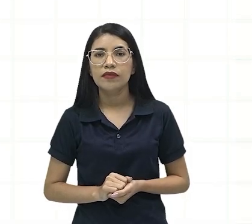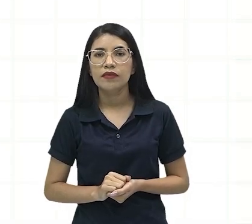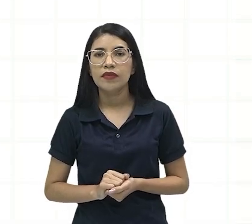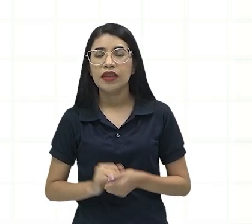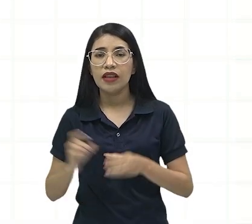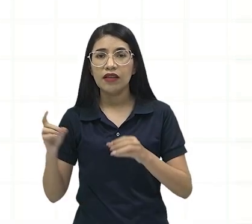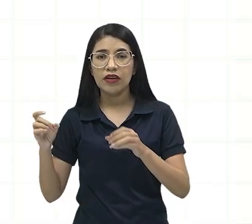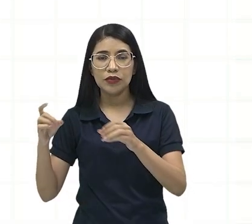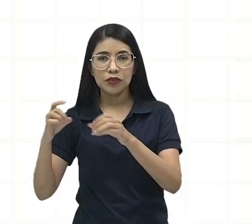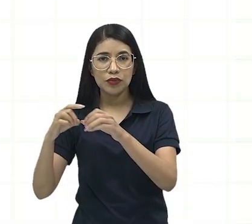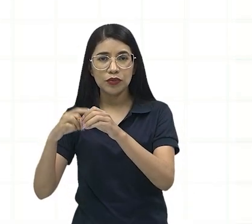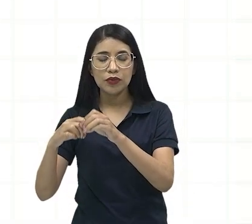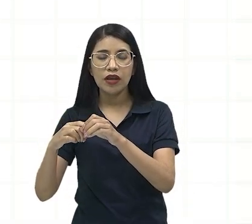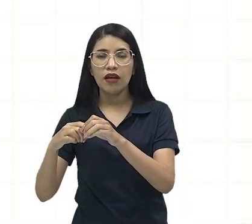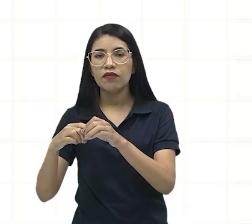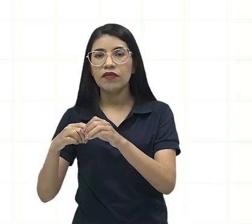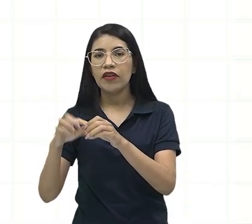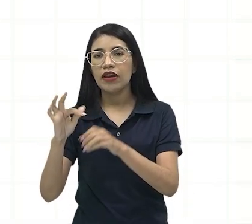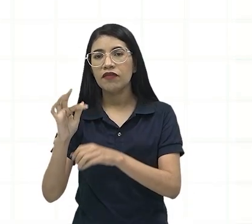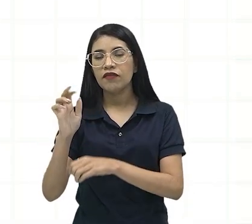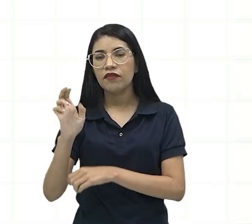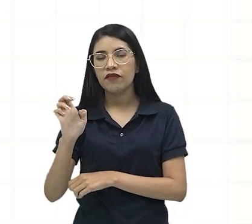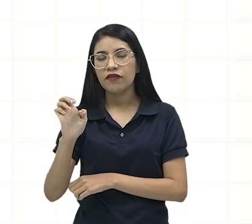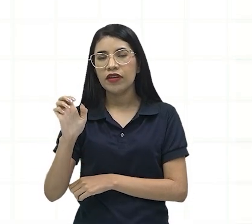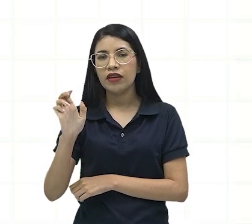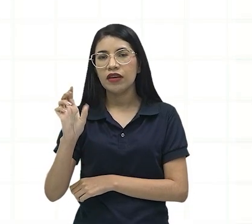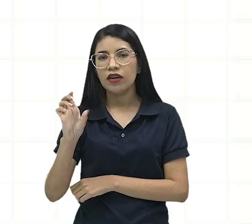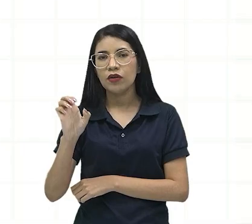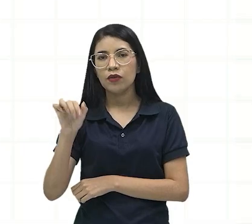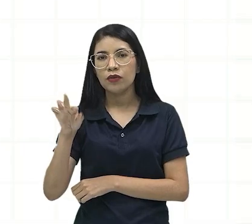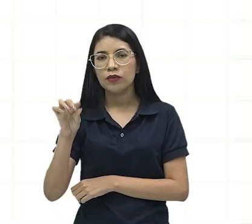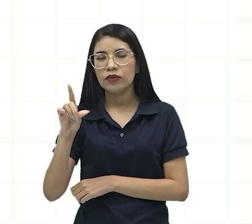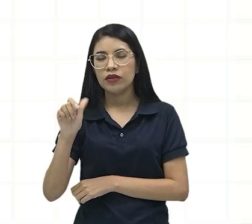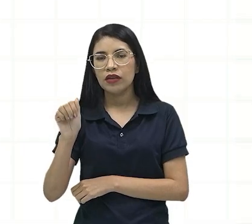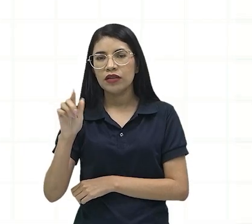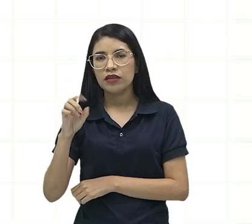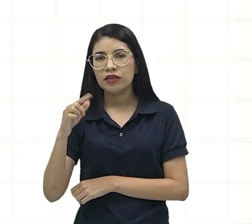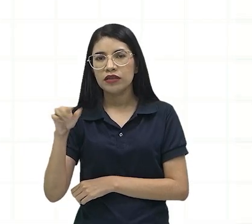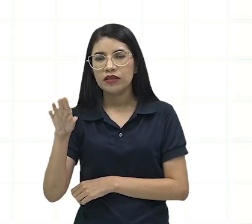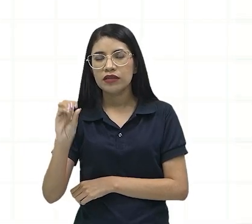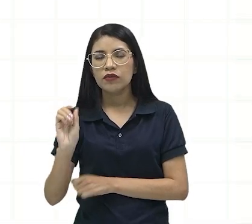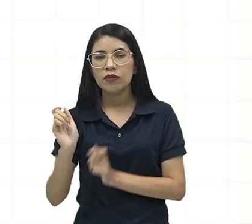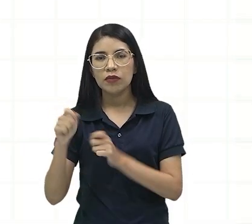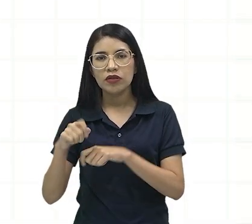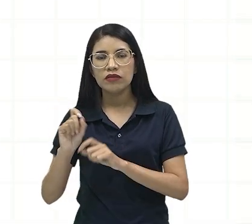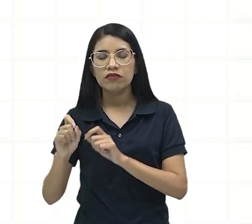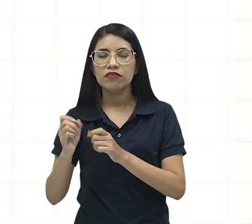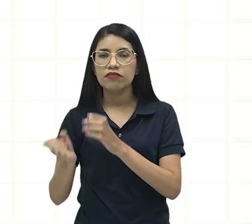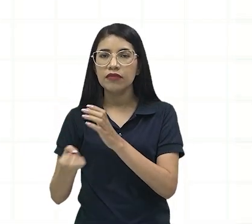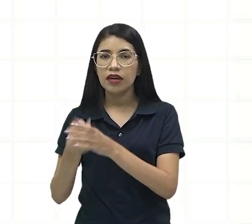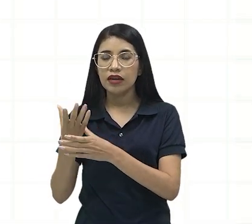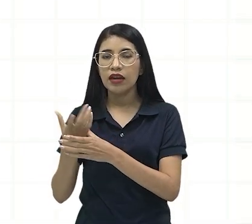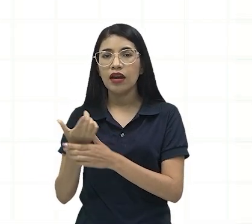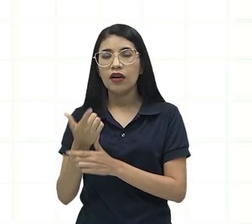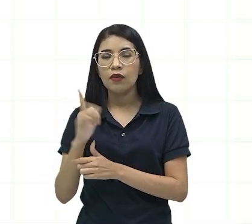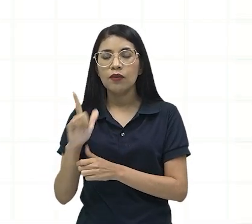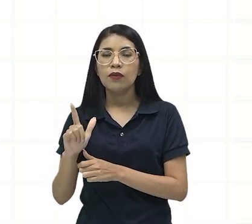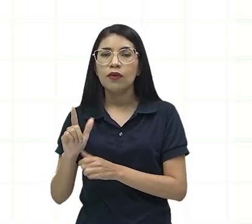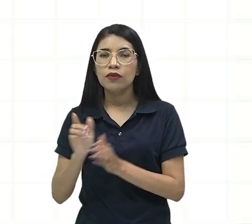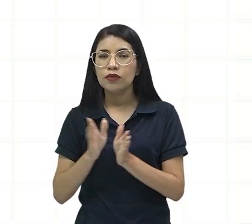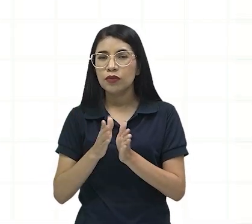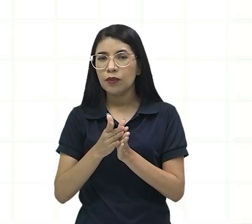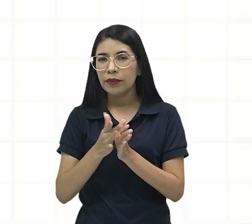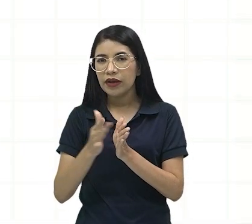união delas vai ocorrer a fecundação para poder desenvolver, né, gerar ali por um